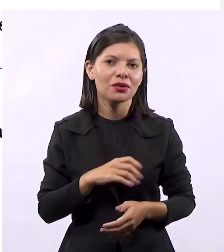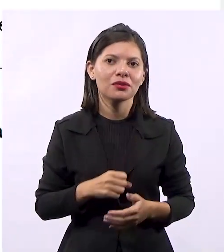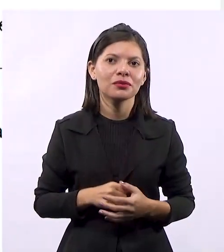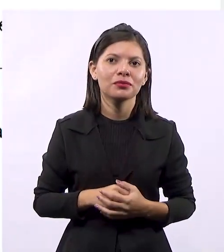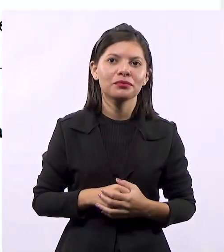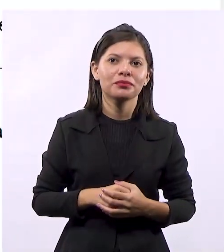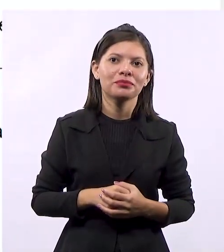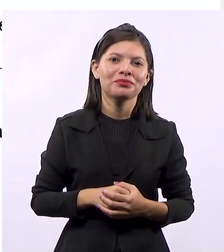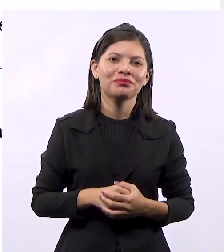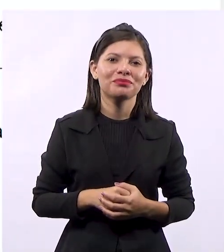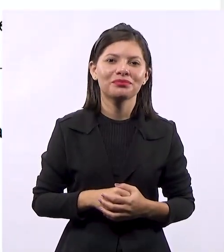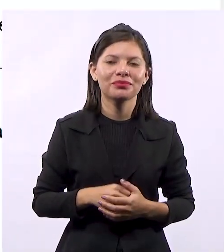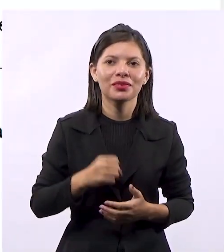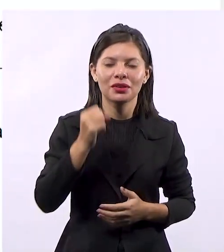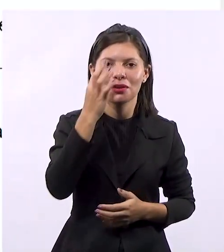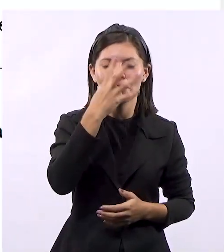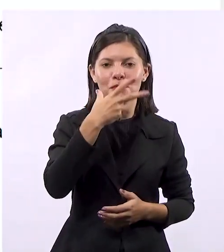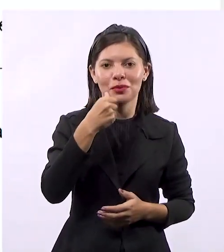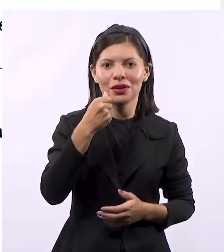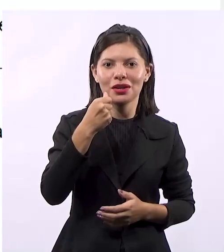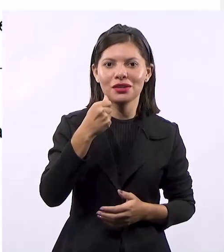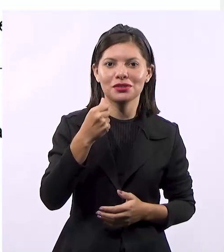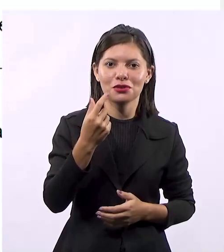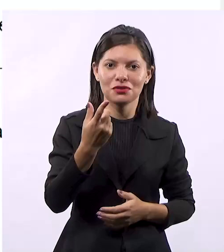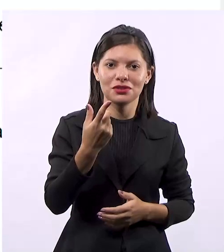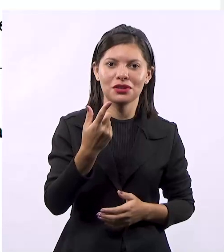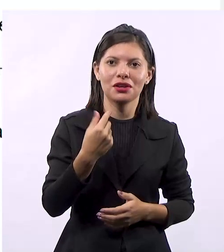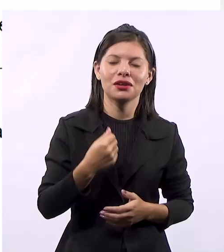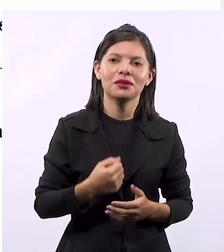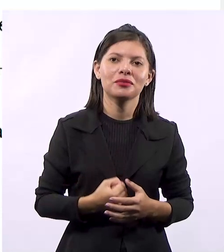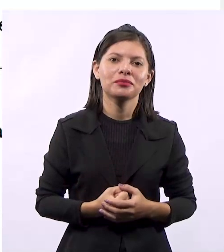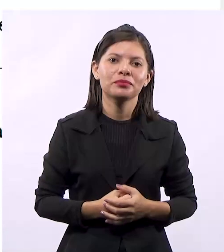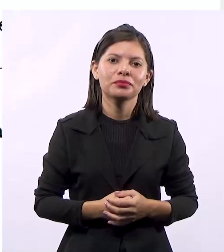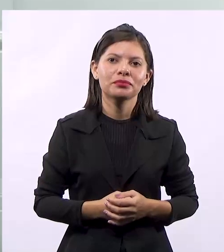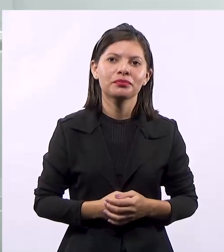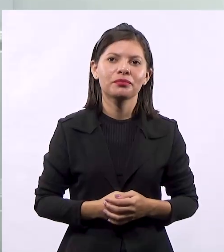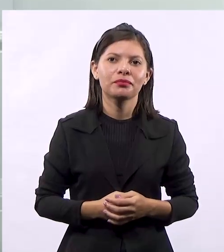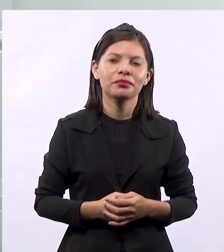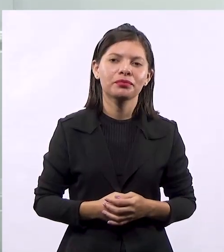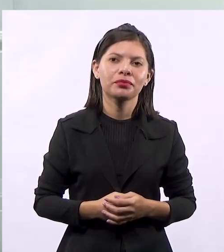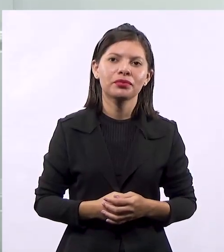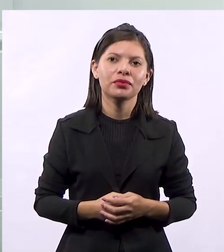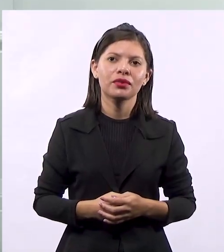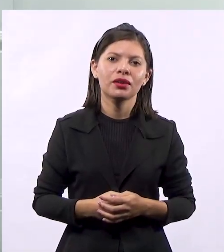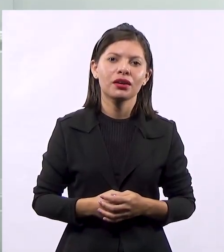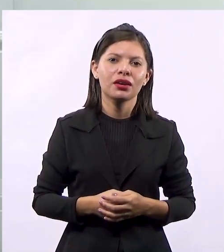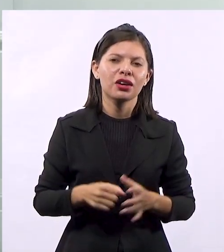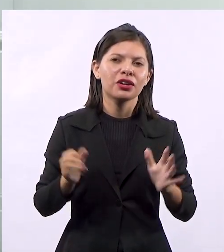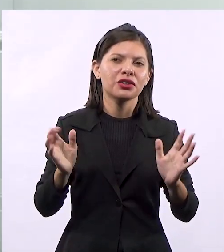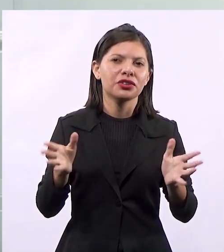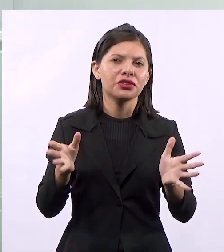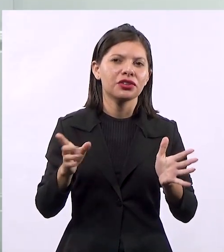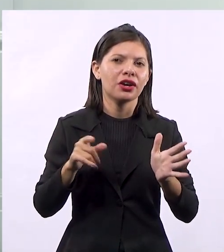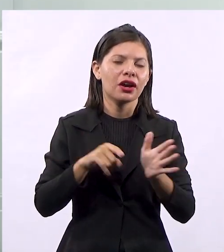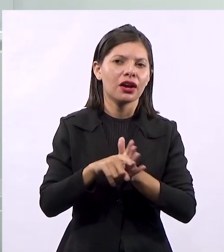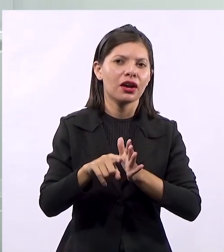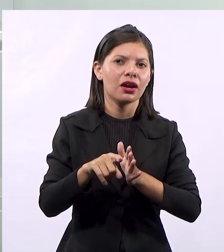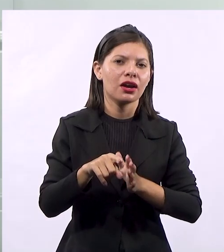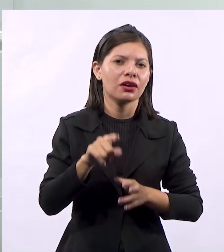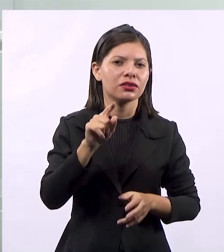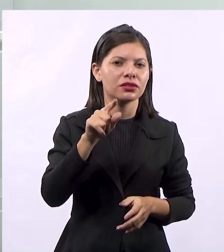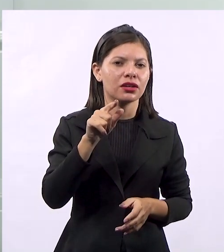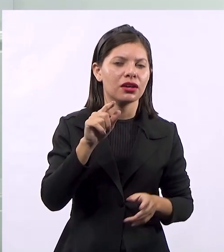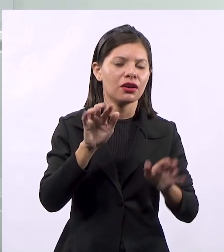público em estabelecimentos oficiais. Bom, você que é novinho assim, tipo eu, só trava na